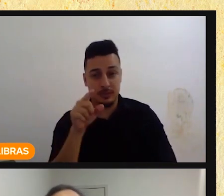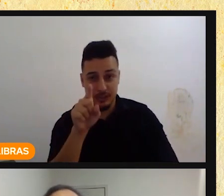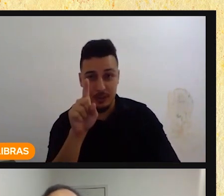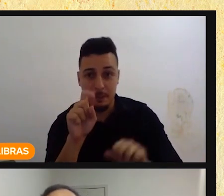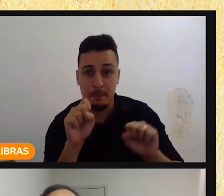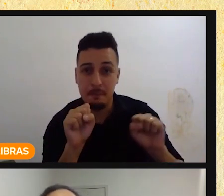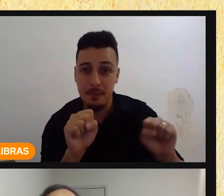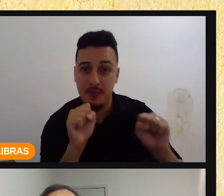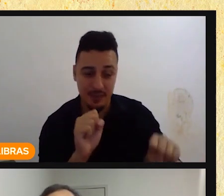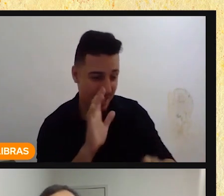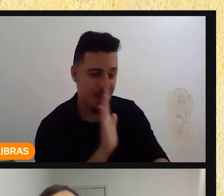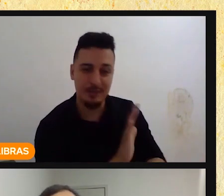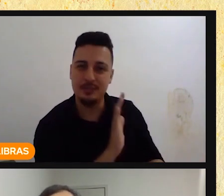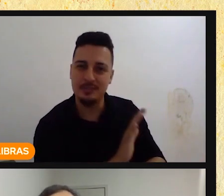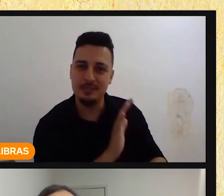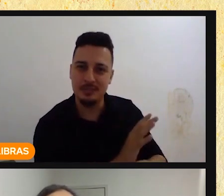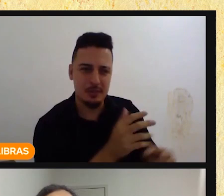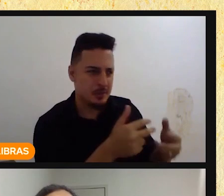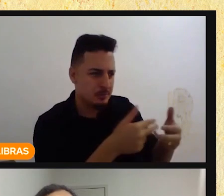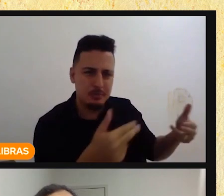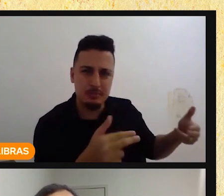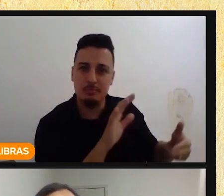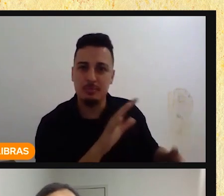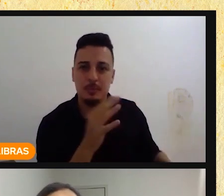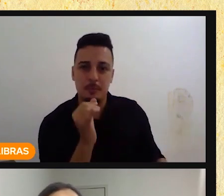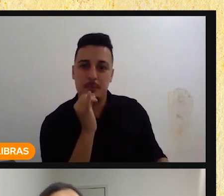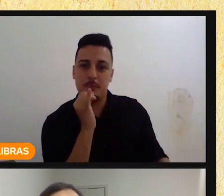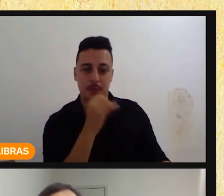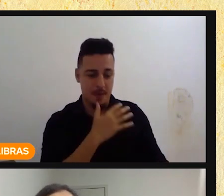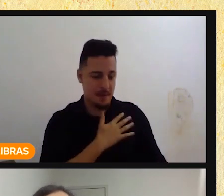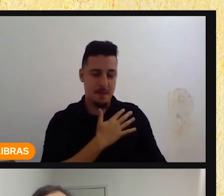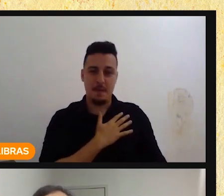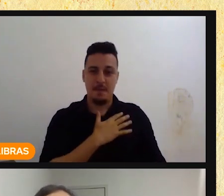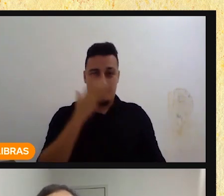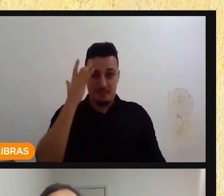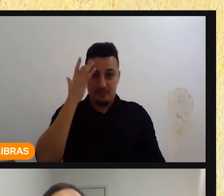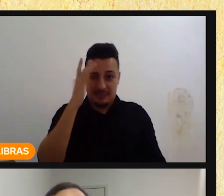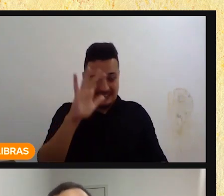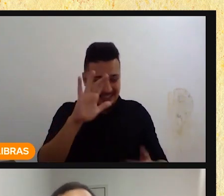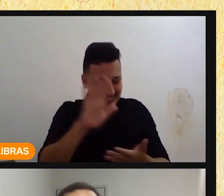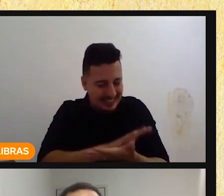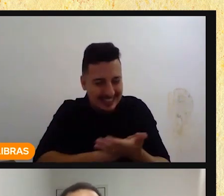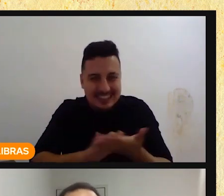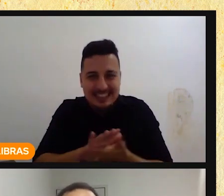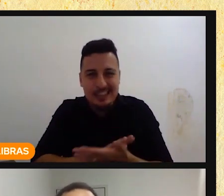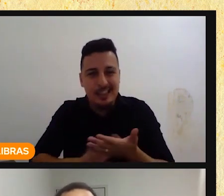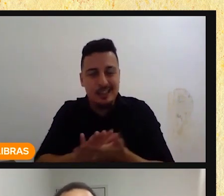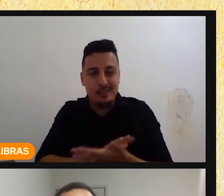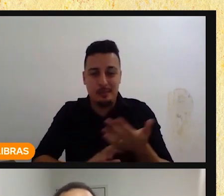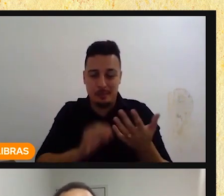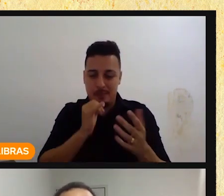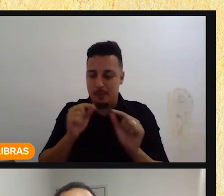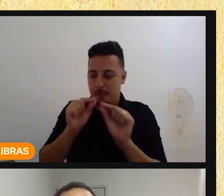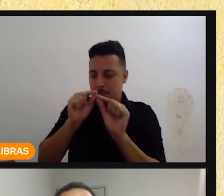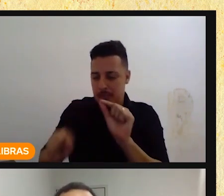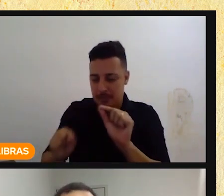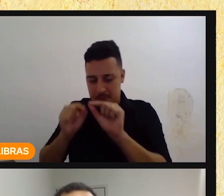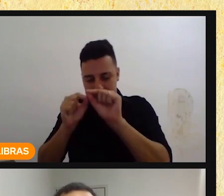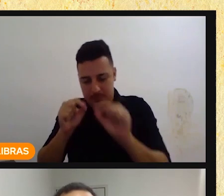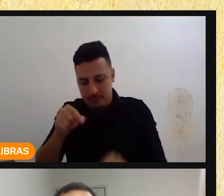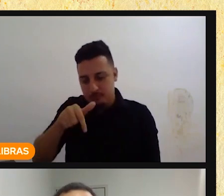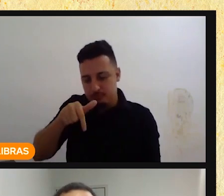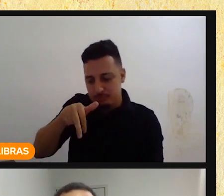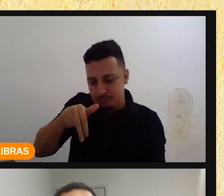animar, né? Porque eu, por exemplo, não sei animar nada, Júlio. Até meu desenho de palitinho fica feio. Então, mas eu trabalho